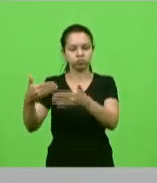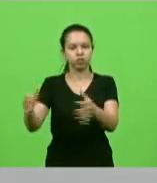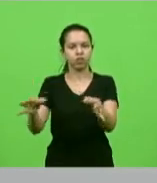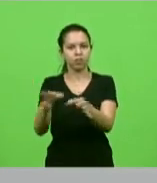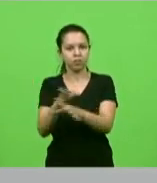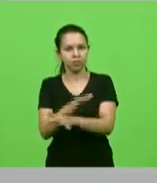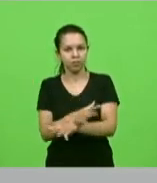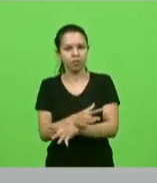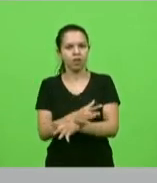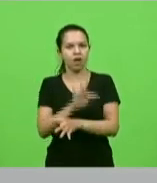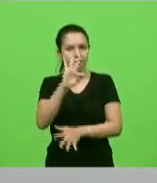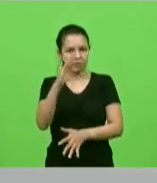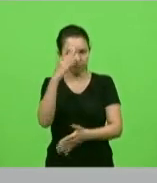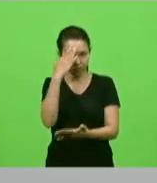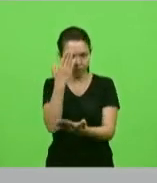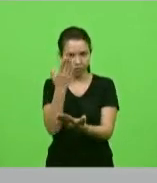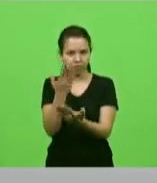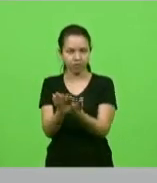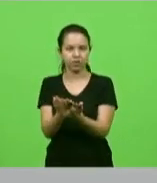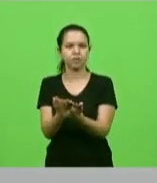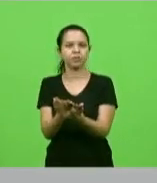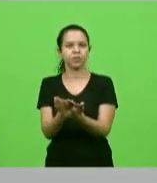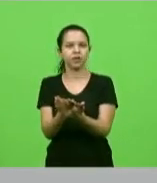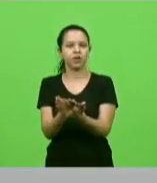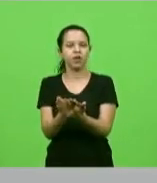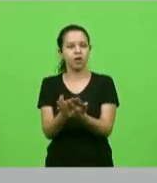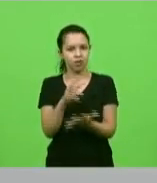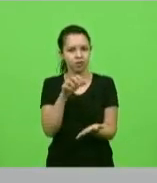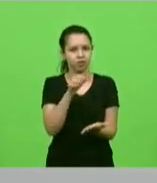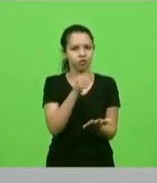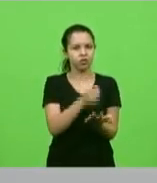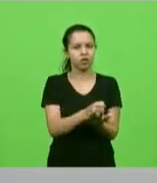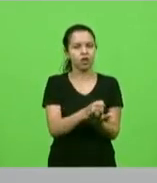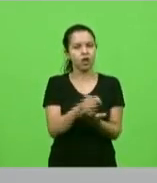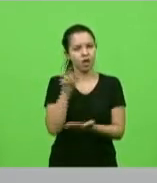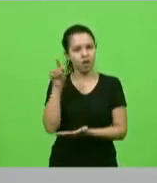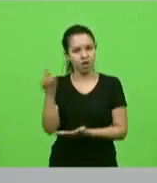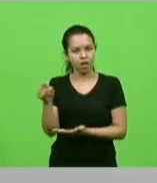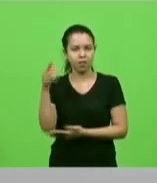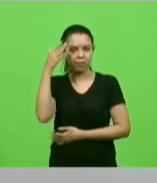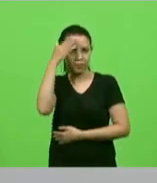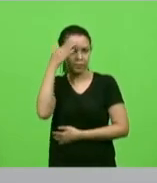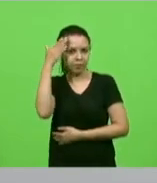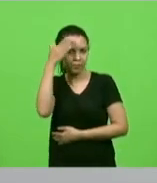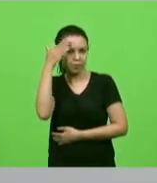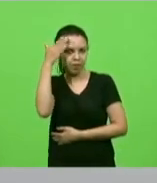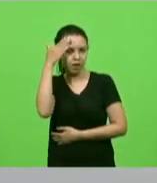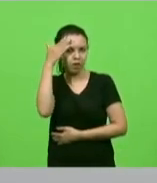Vale registrar, senhores, que o combate trazido aqui por Paulo, o nosso apóstolo,